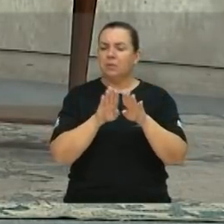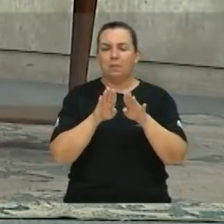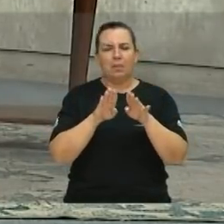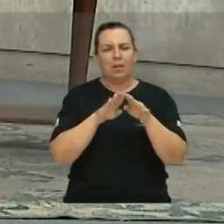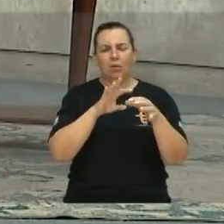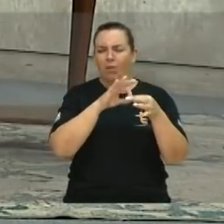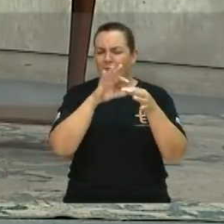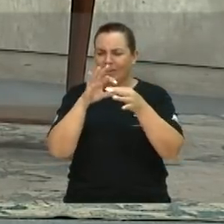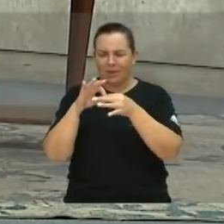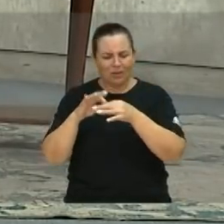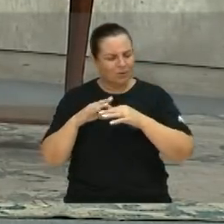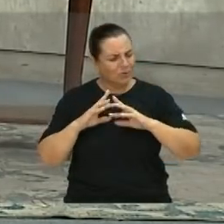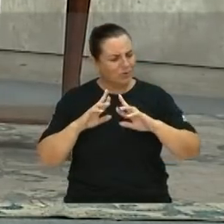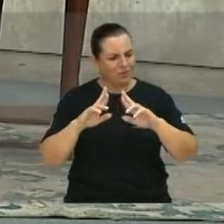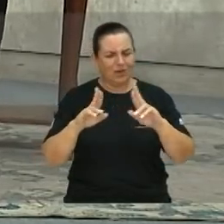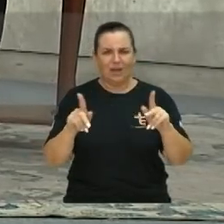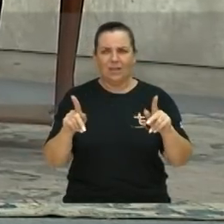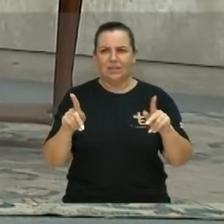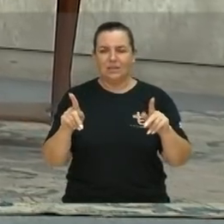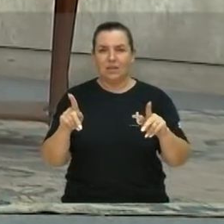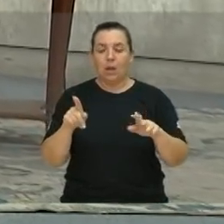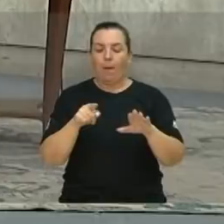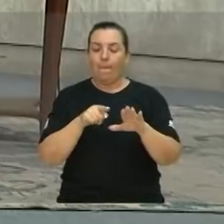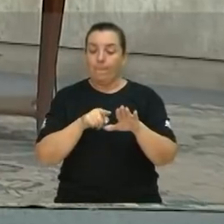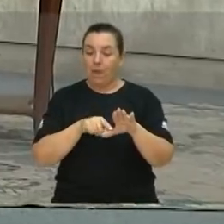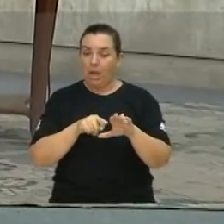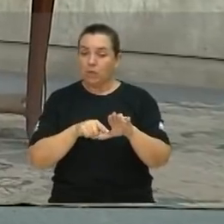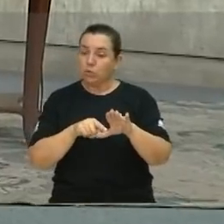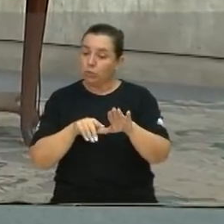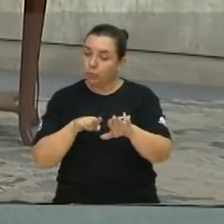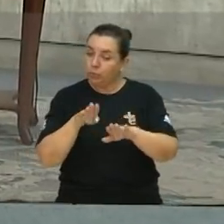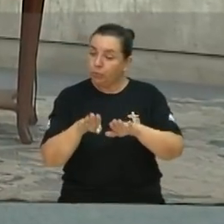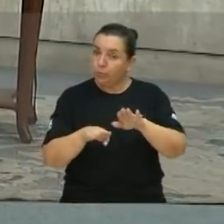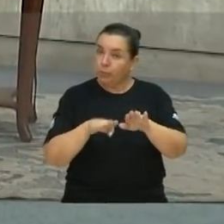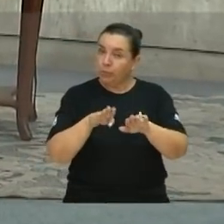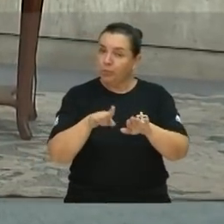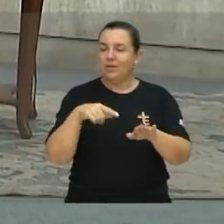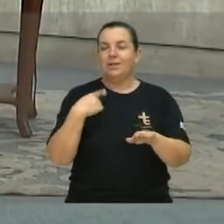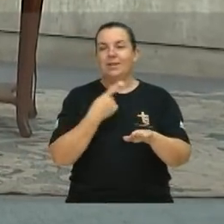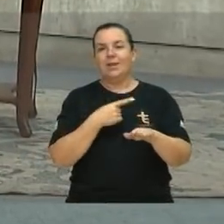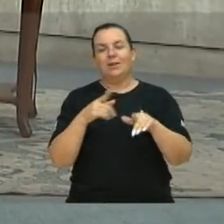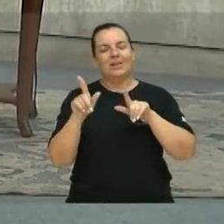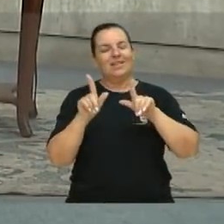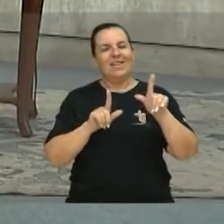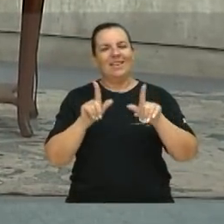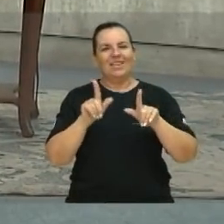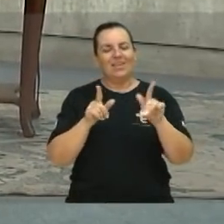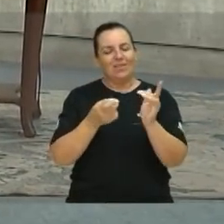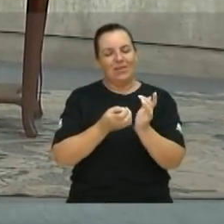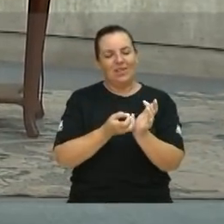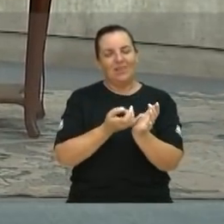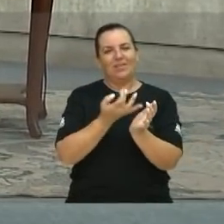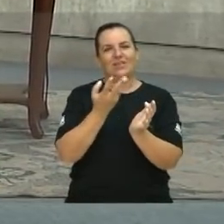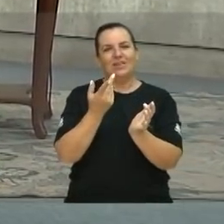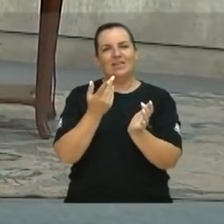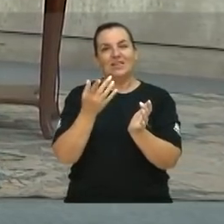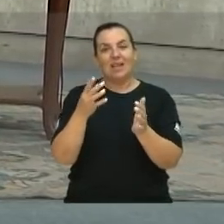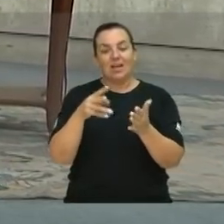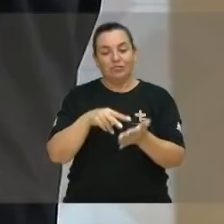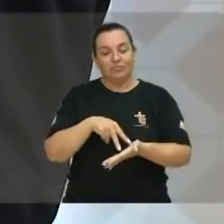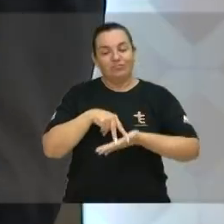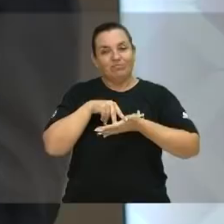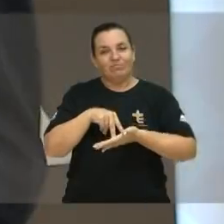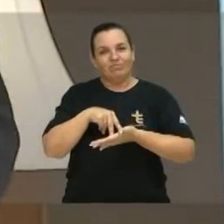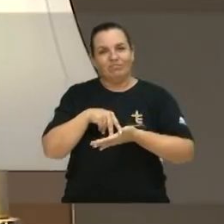contextos é um passo depois do outro e a nossa tv evangelizar se consolida em